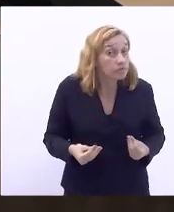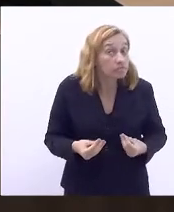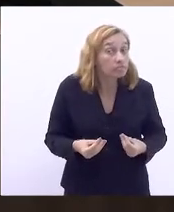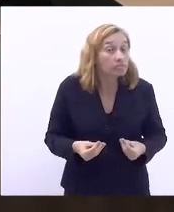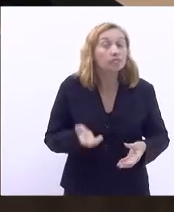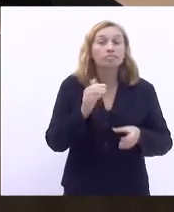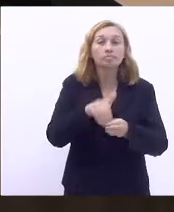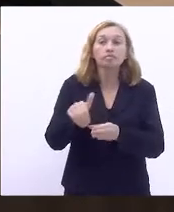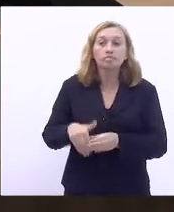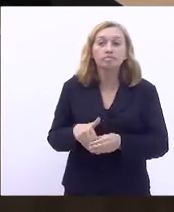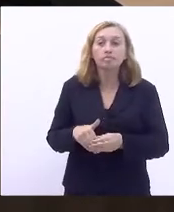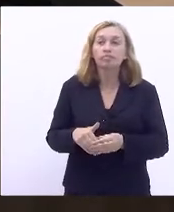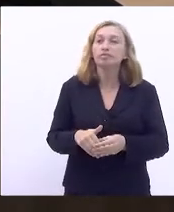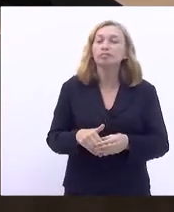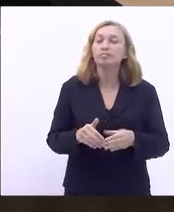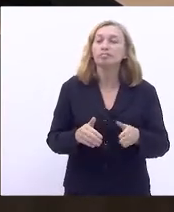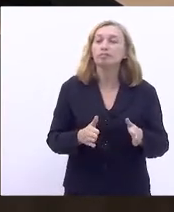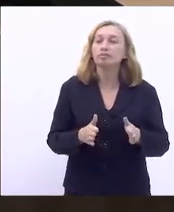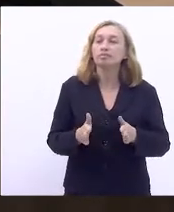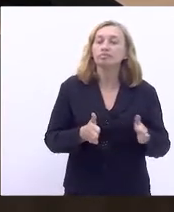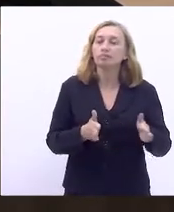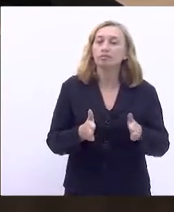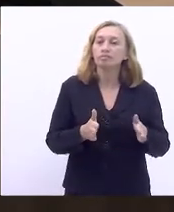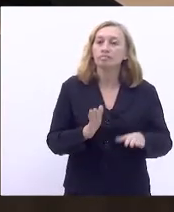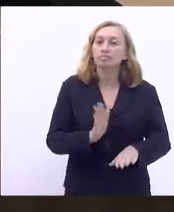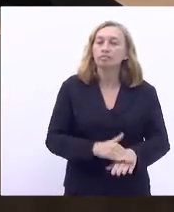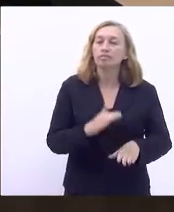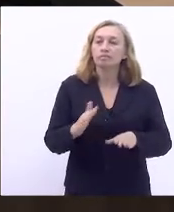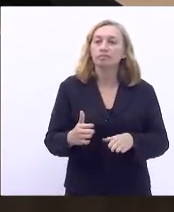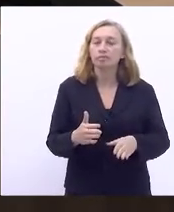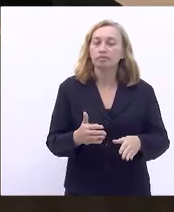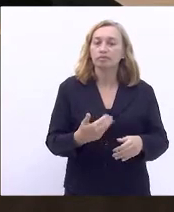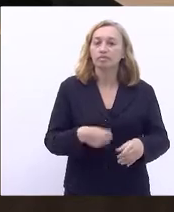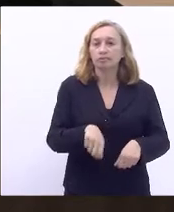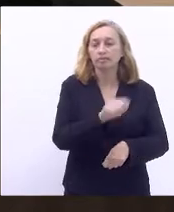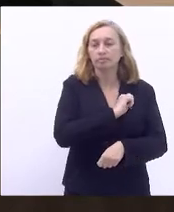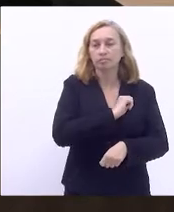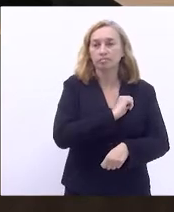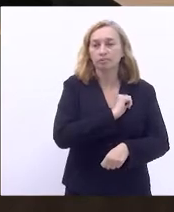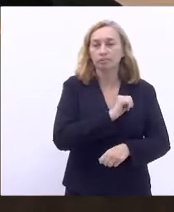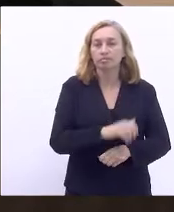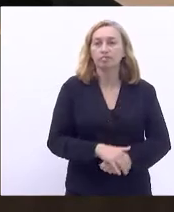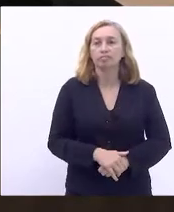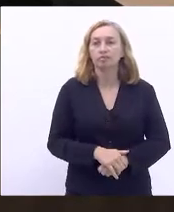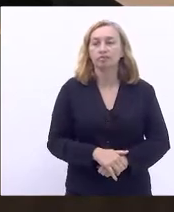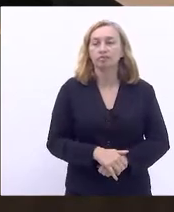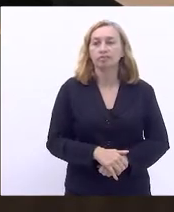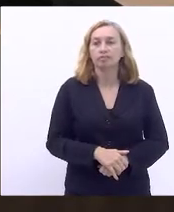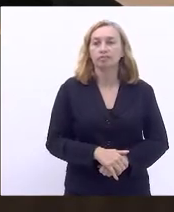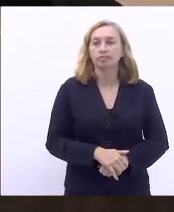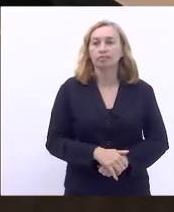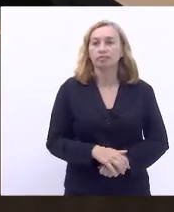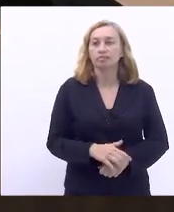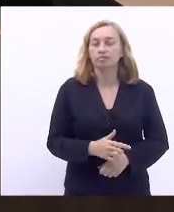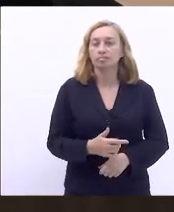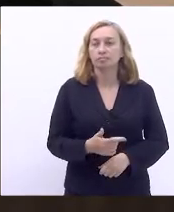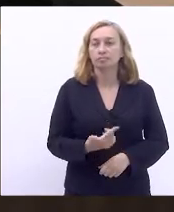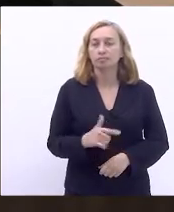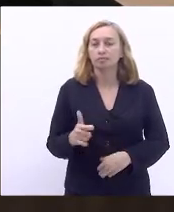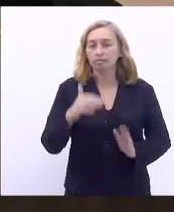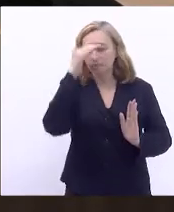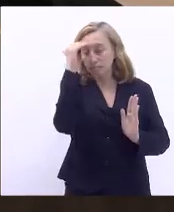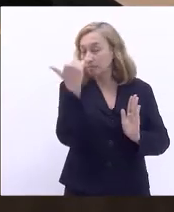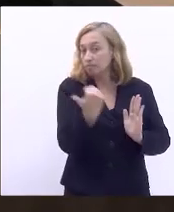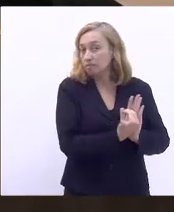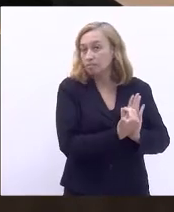a prorrogação dos incentivos fiscais com um parecer que não exige sequer o